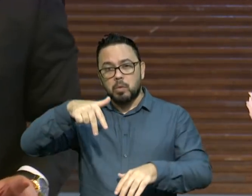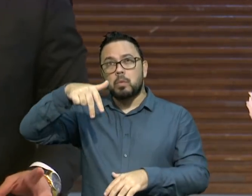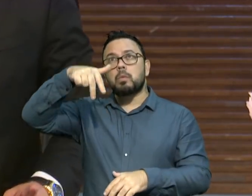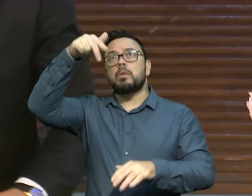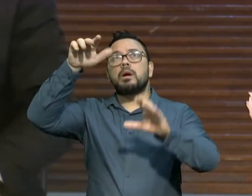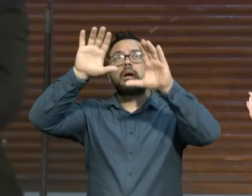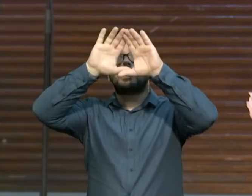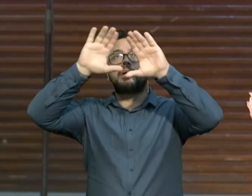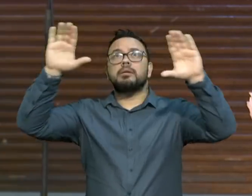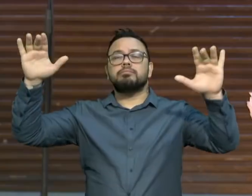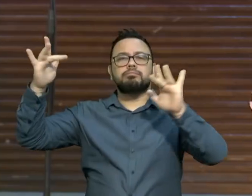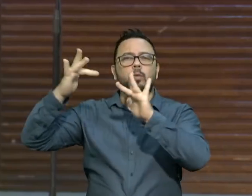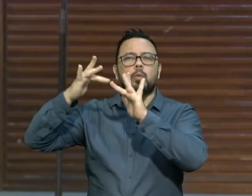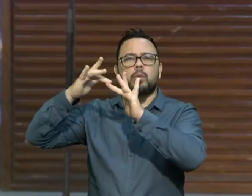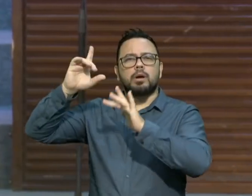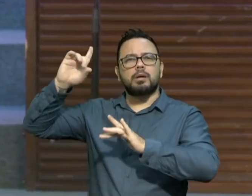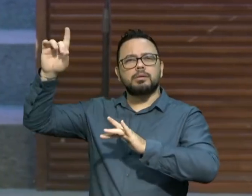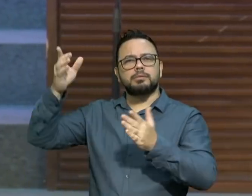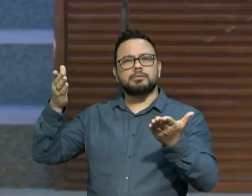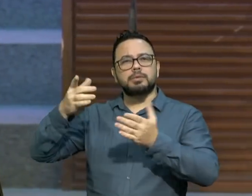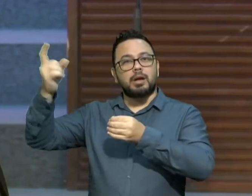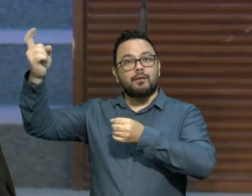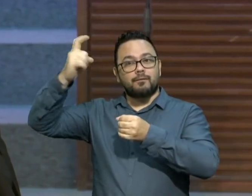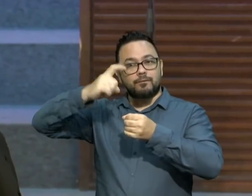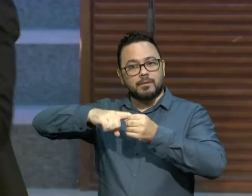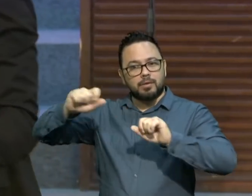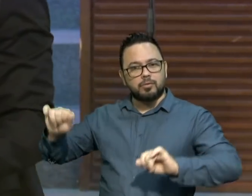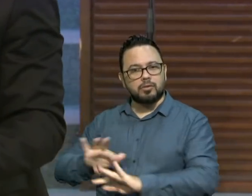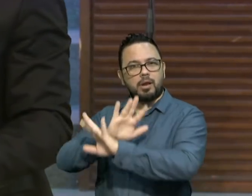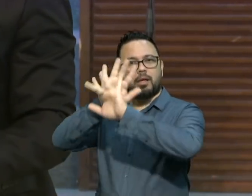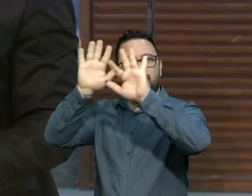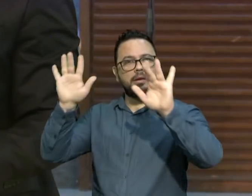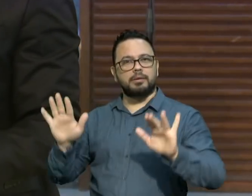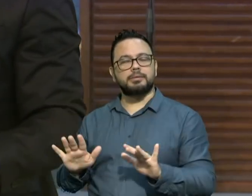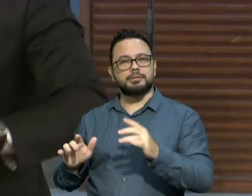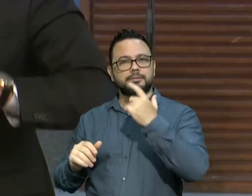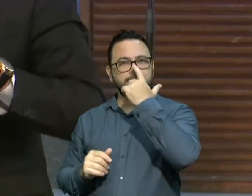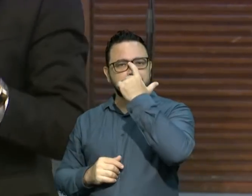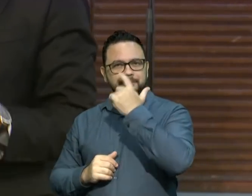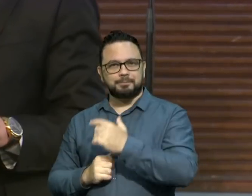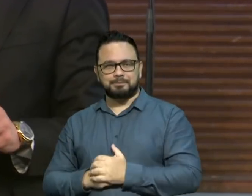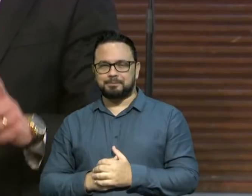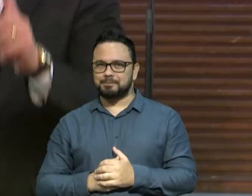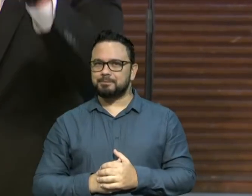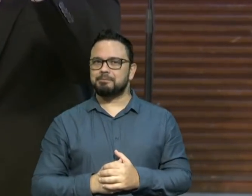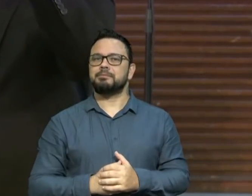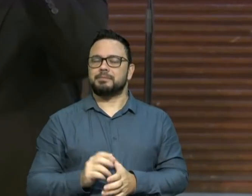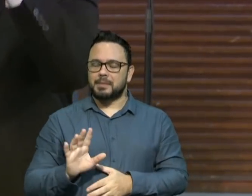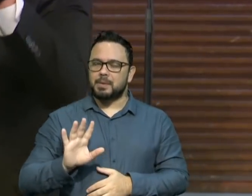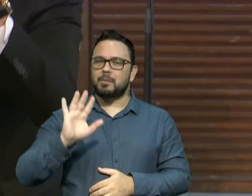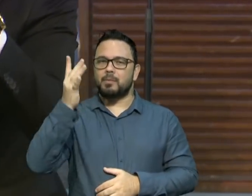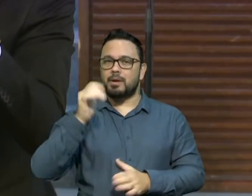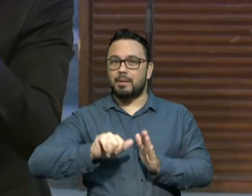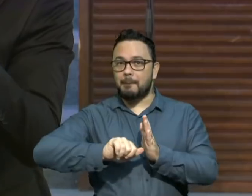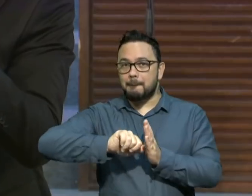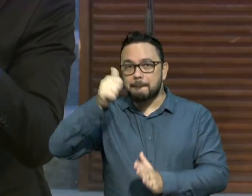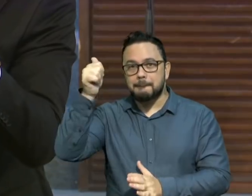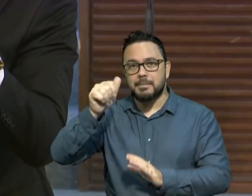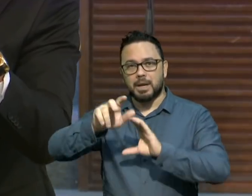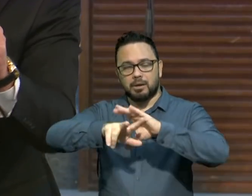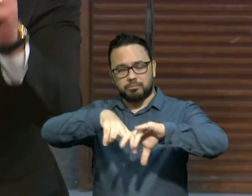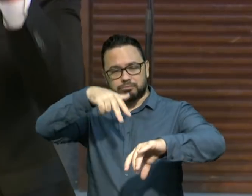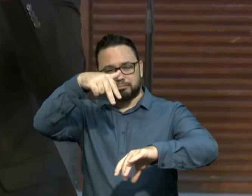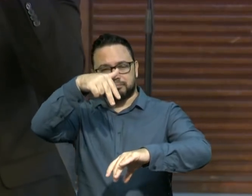intercede por nós e voltará em glória aí Majestade então e se realizará a primeira Grande a